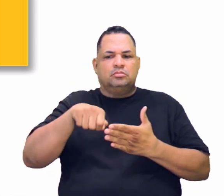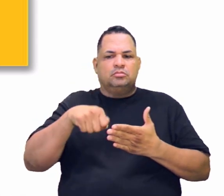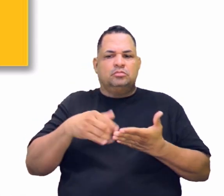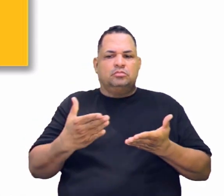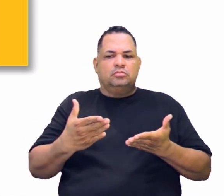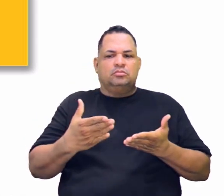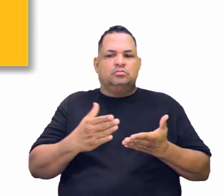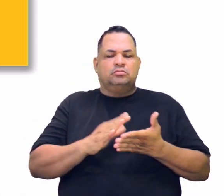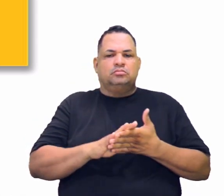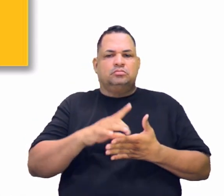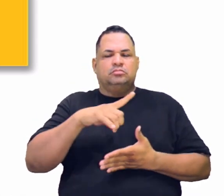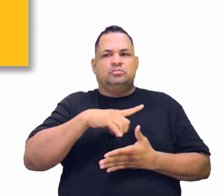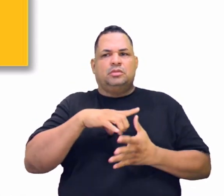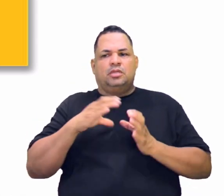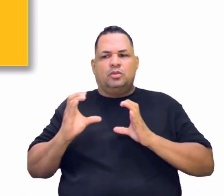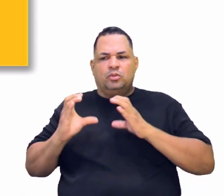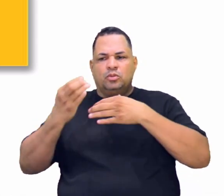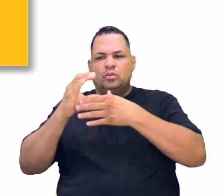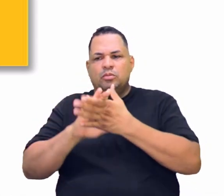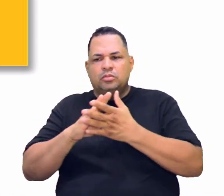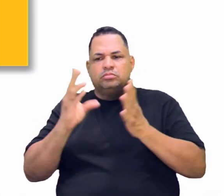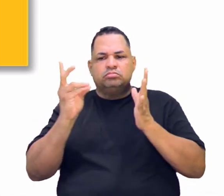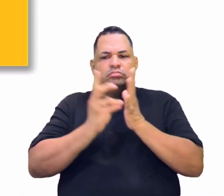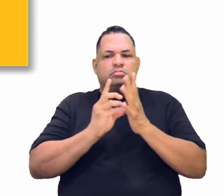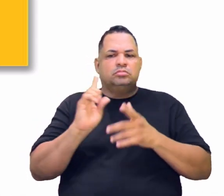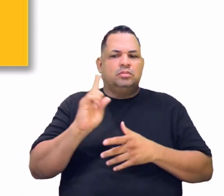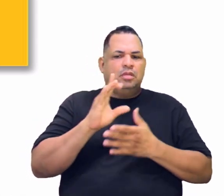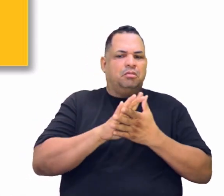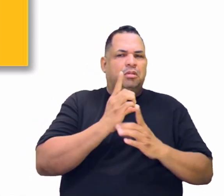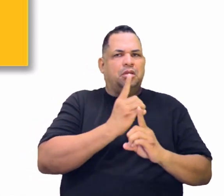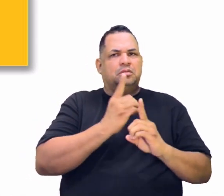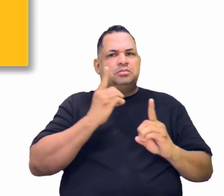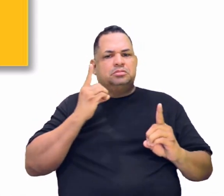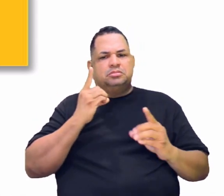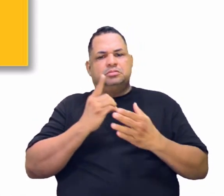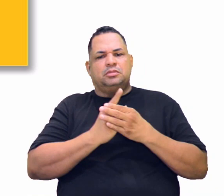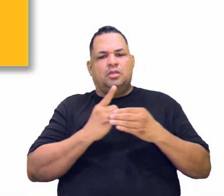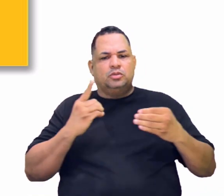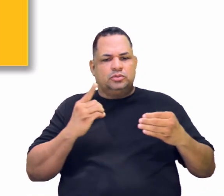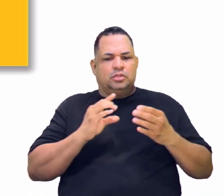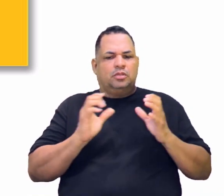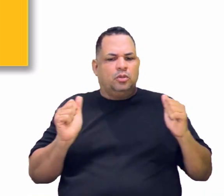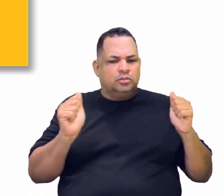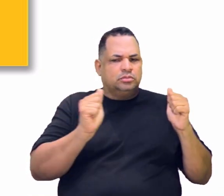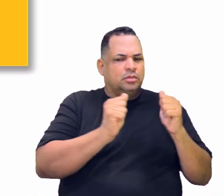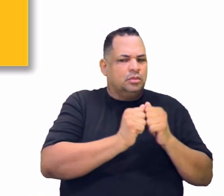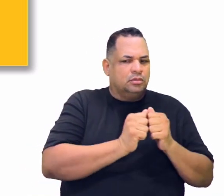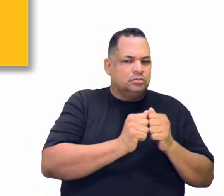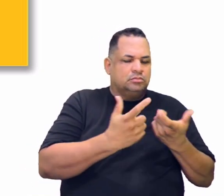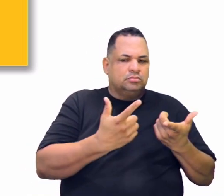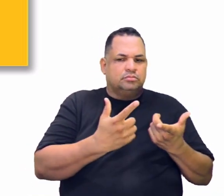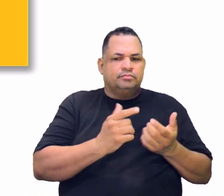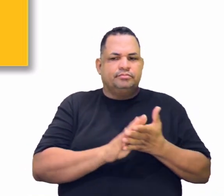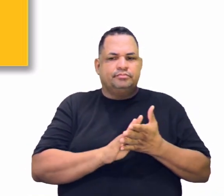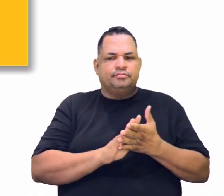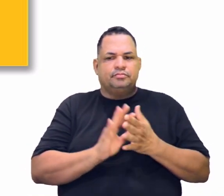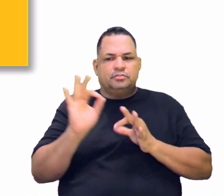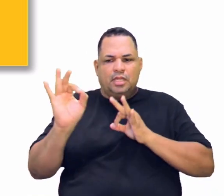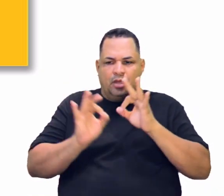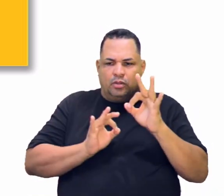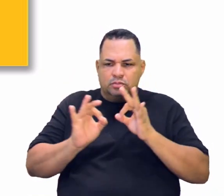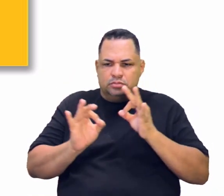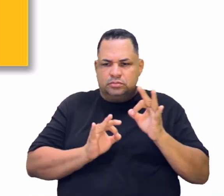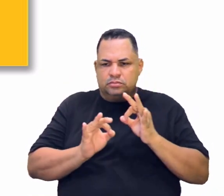olha, tal tribo não é isolada, a tribo tal é isolada. Então, é isso aí, é a